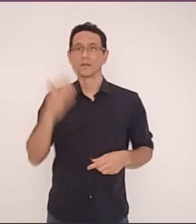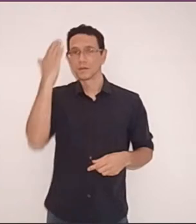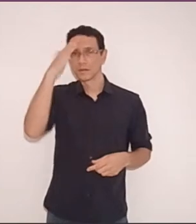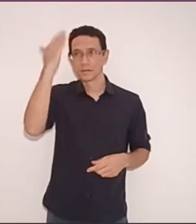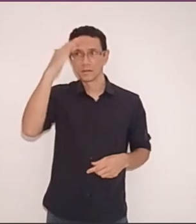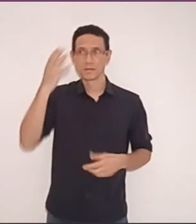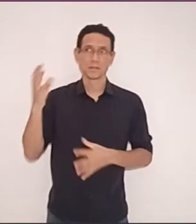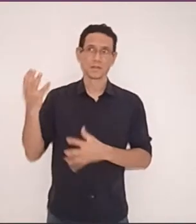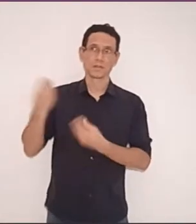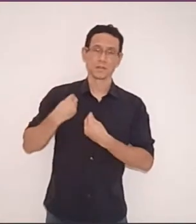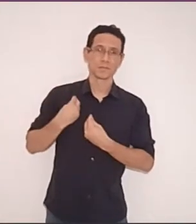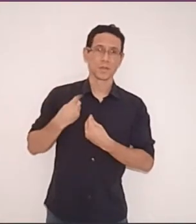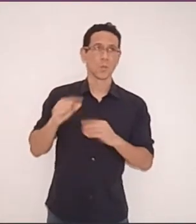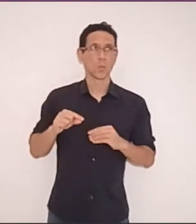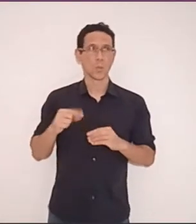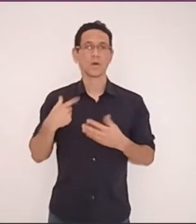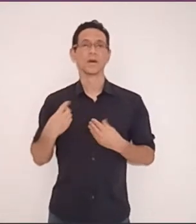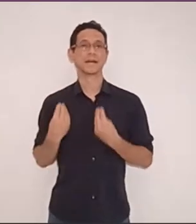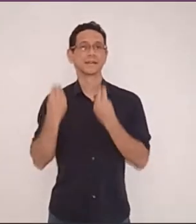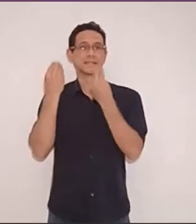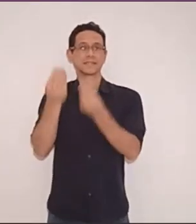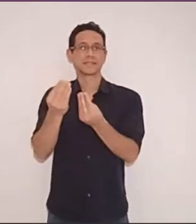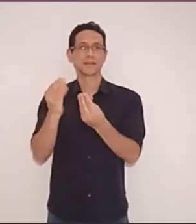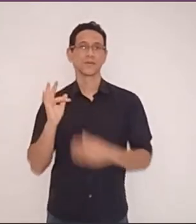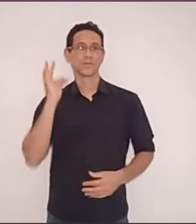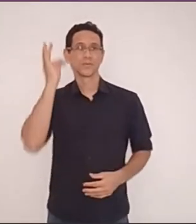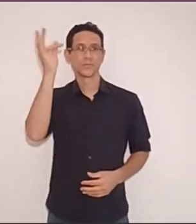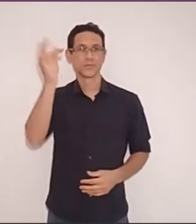deixamos para aquelas pessoas que virão